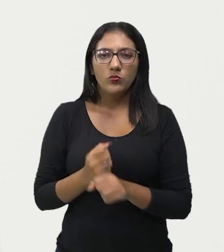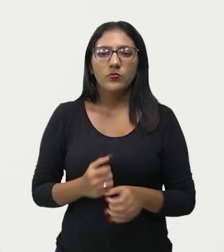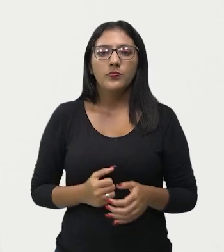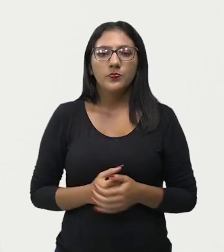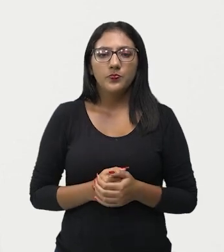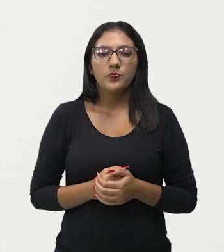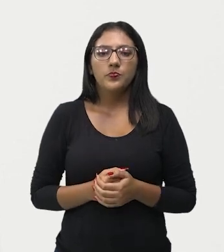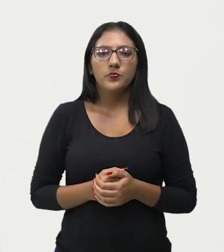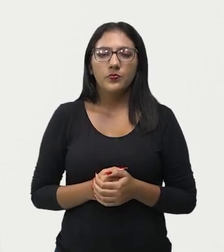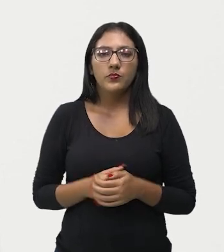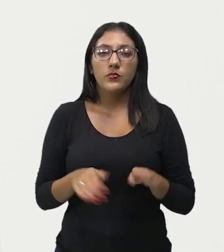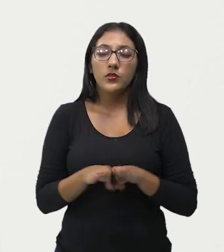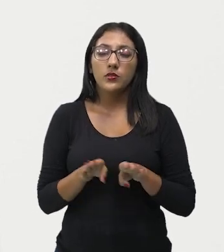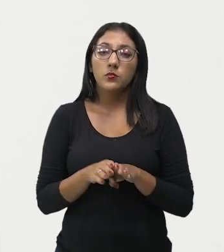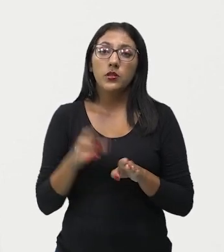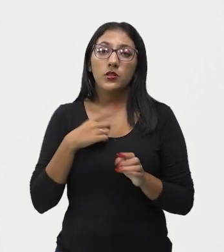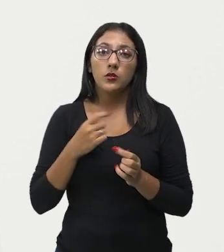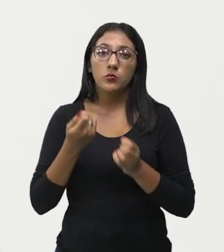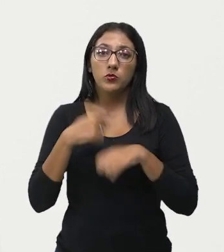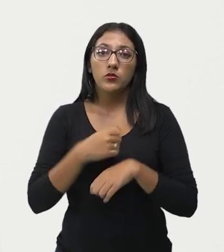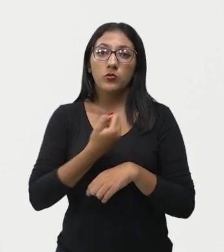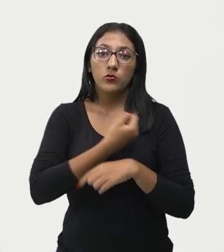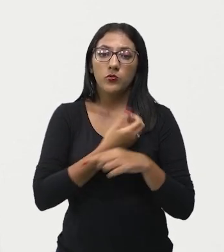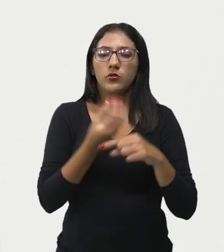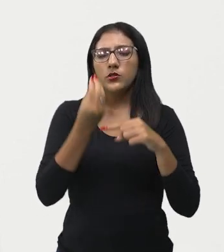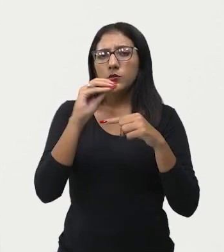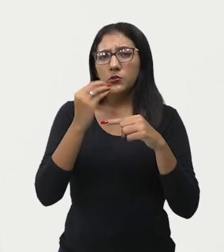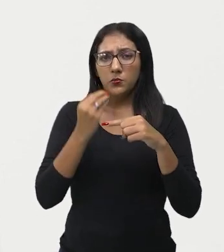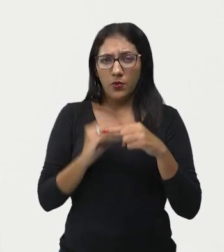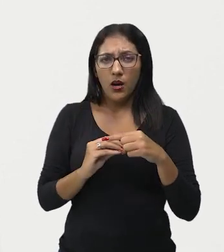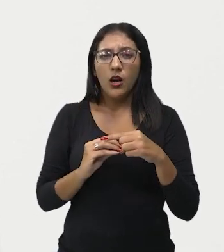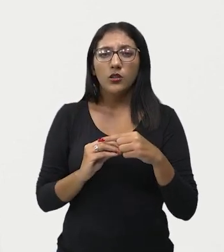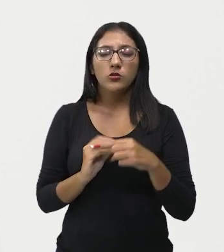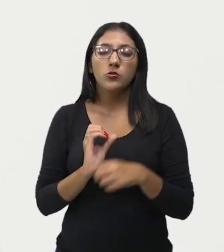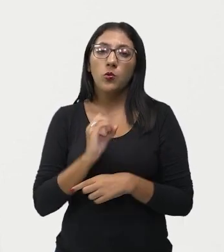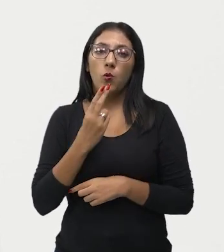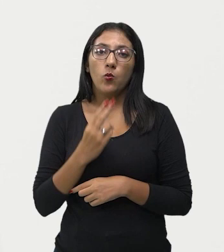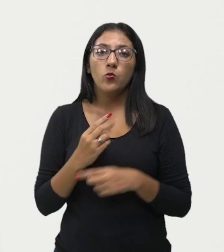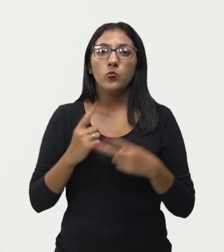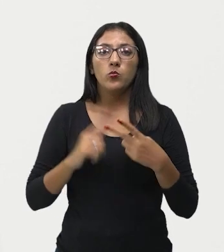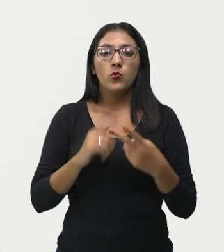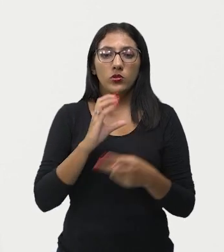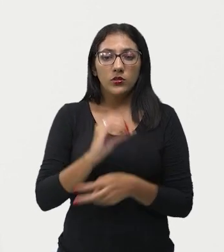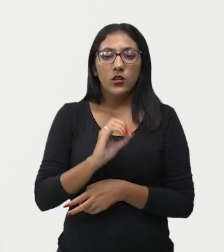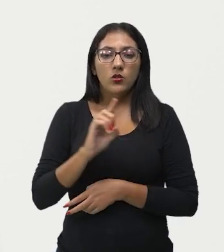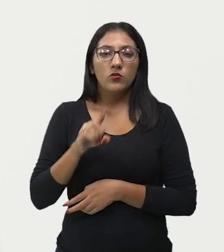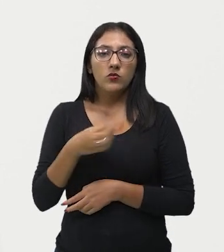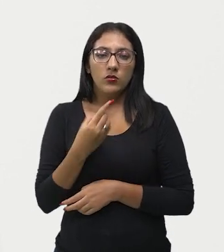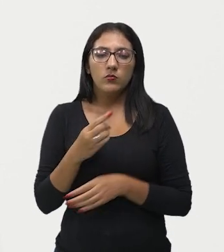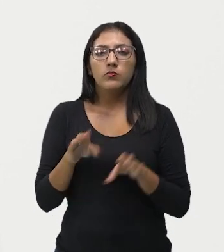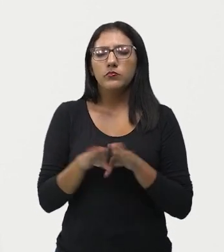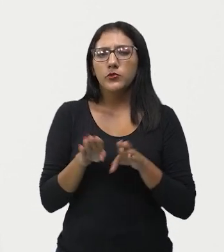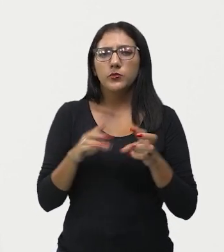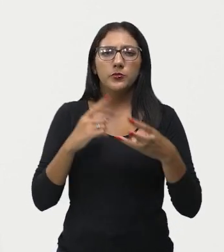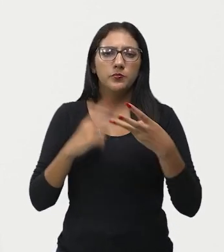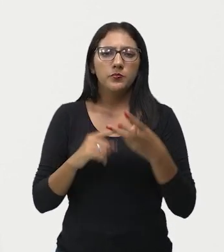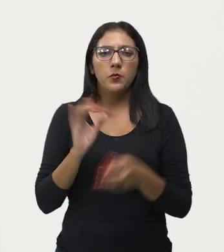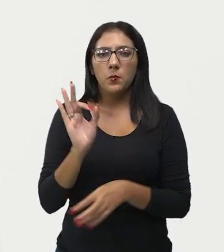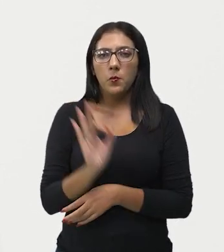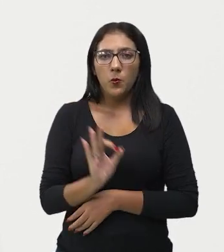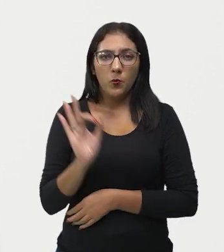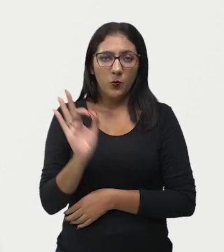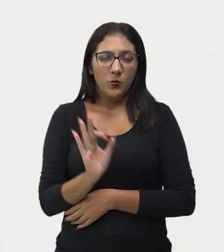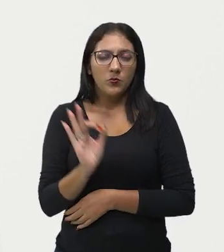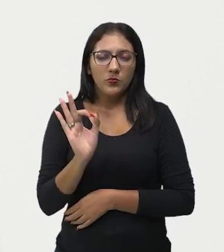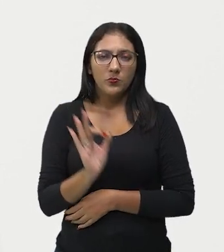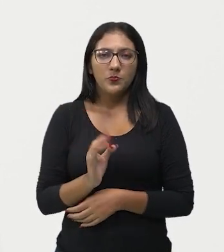E mais, pode ser representada na forma de fração, na forma decimal e também na forma de porcentagem. Bom,